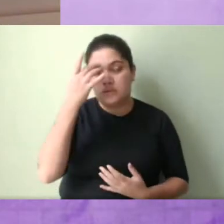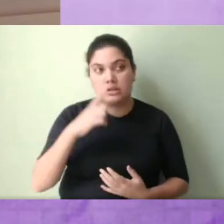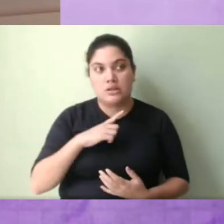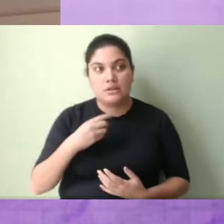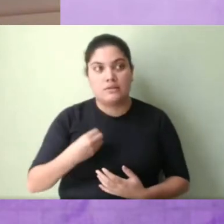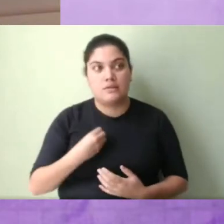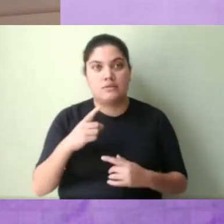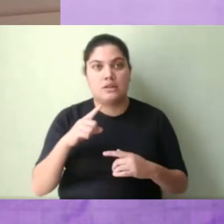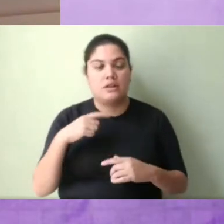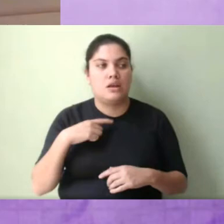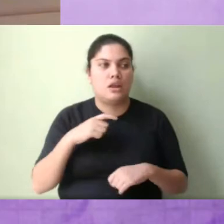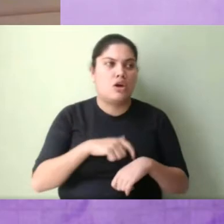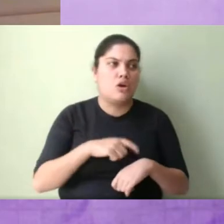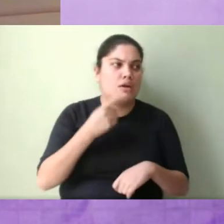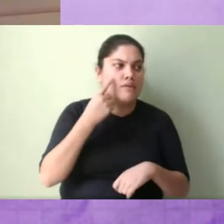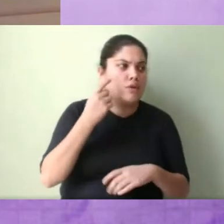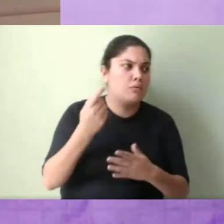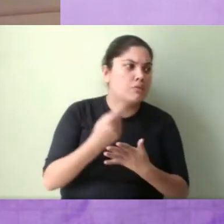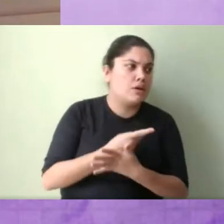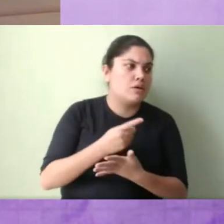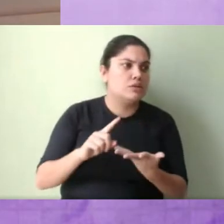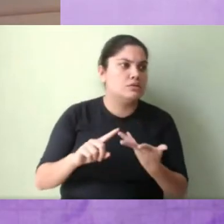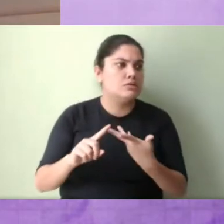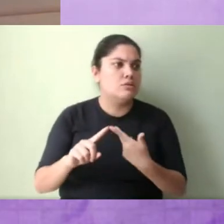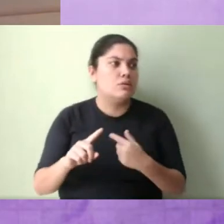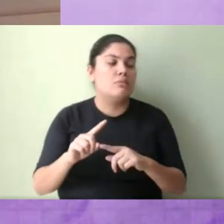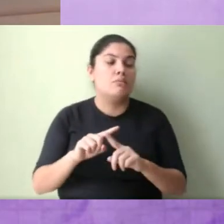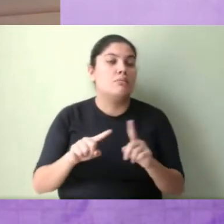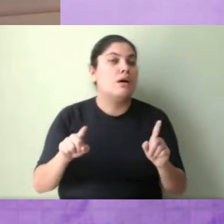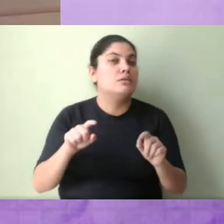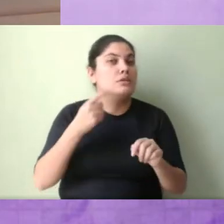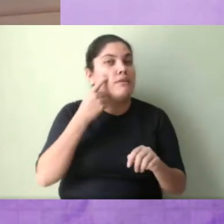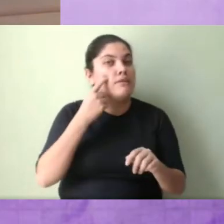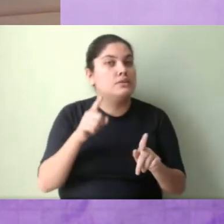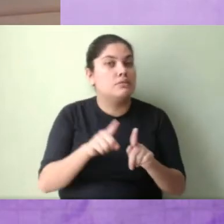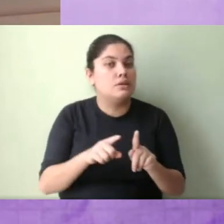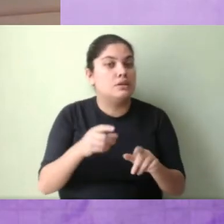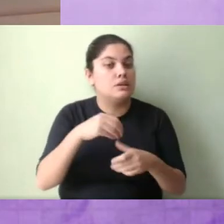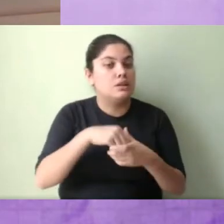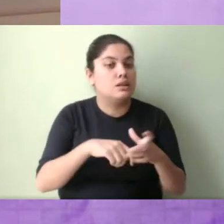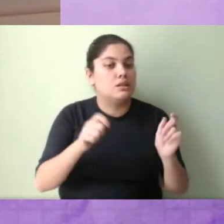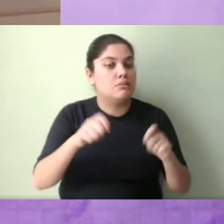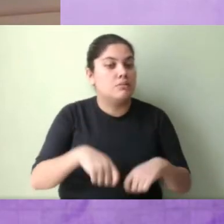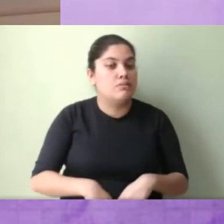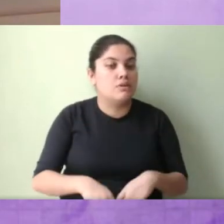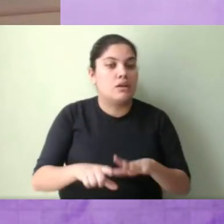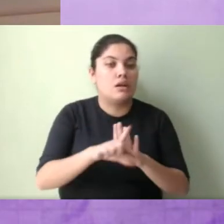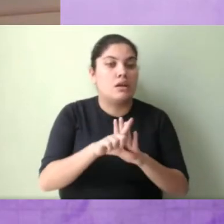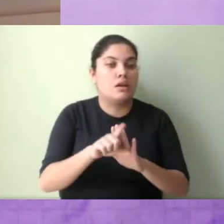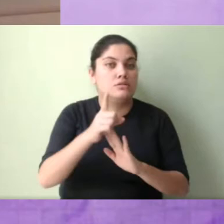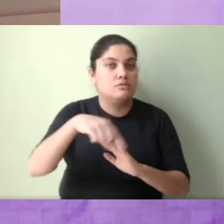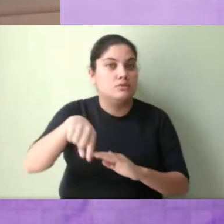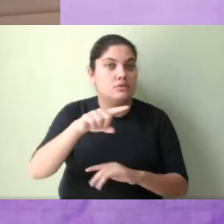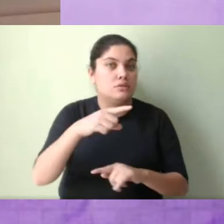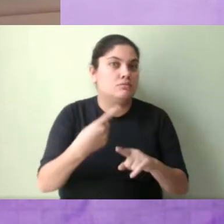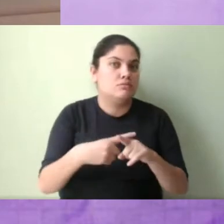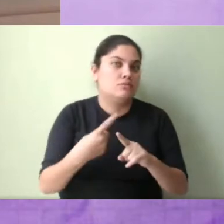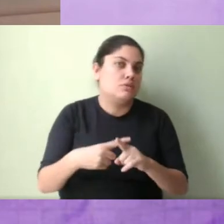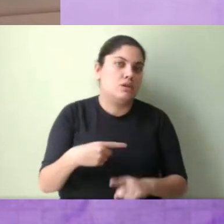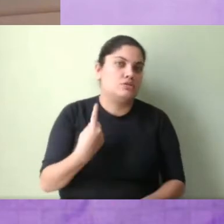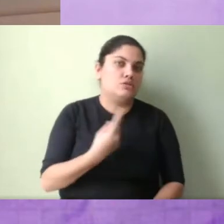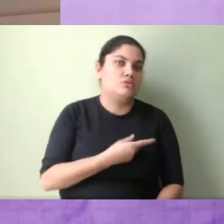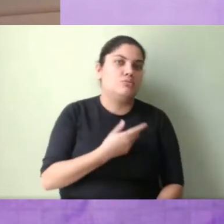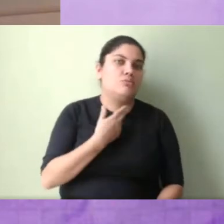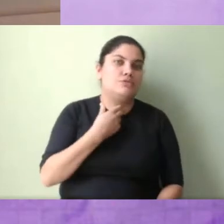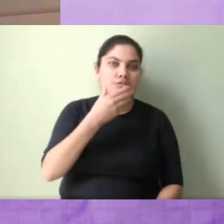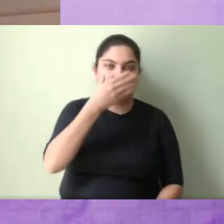isso. Então, é legal se cercar de um jurídico, é legal chamar um profissional que está trabalhando direto com essa área. Se os casos são